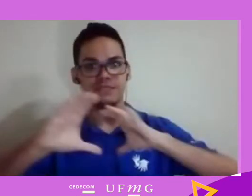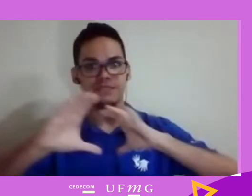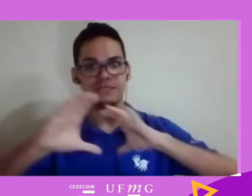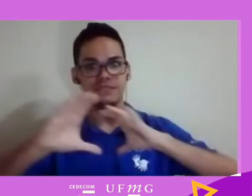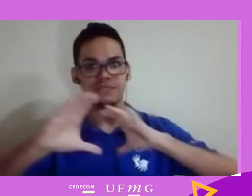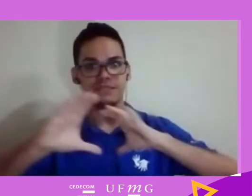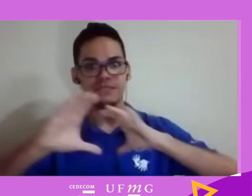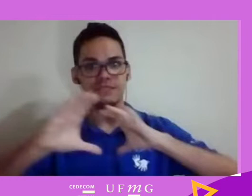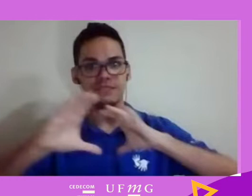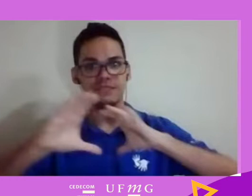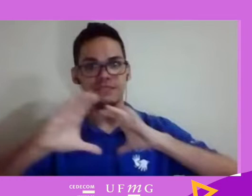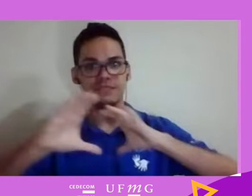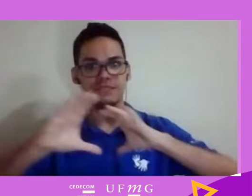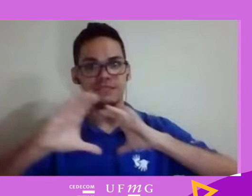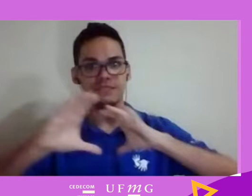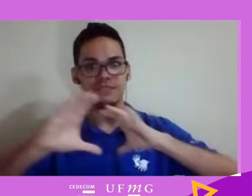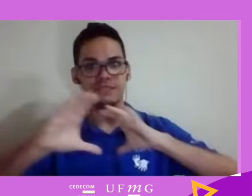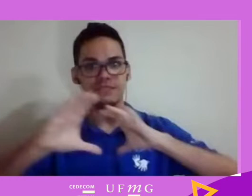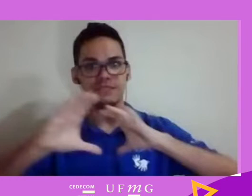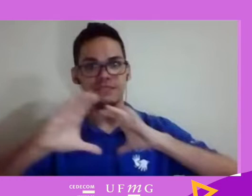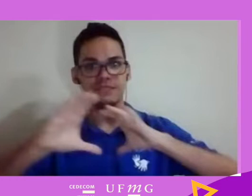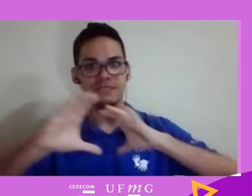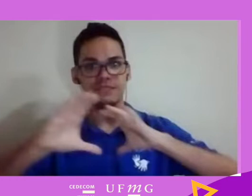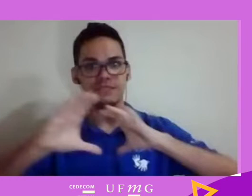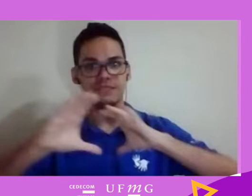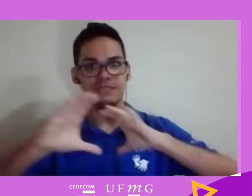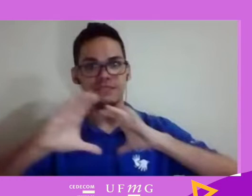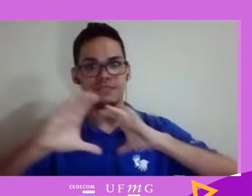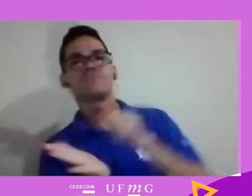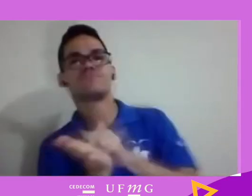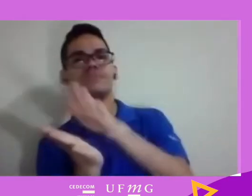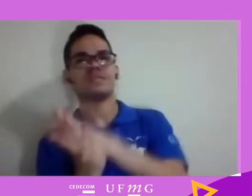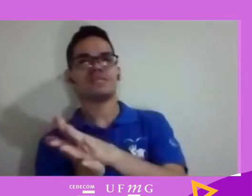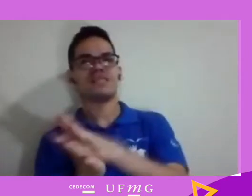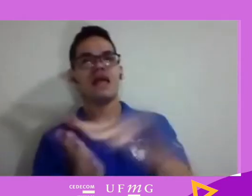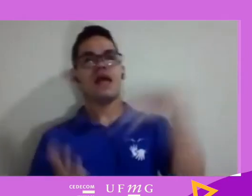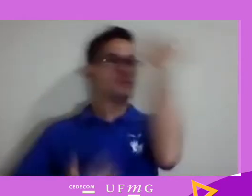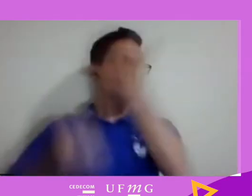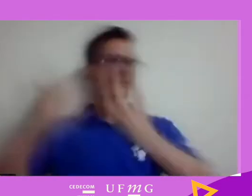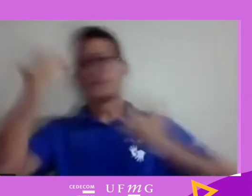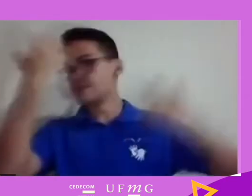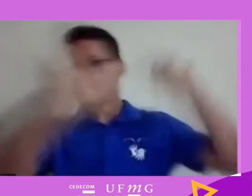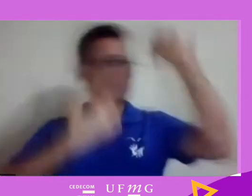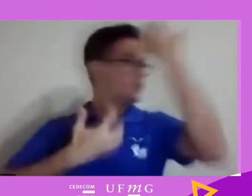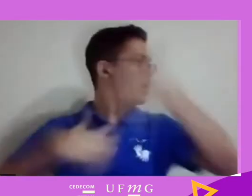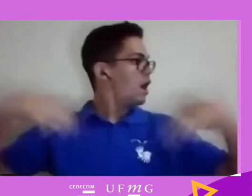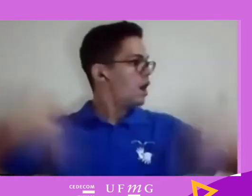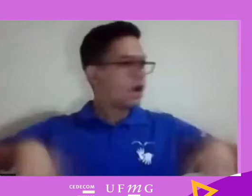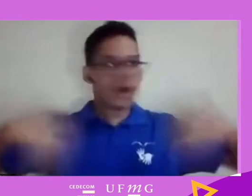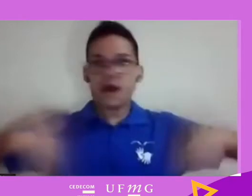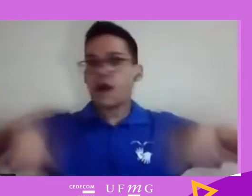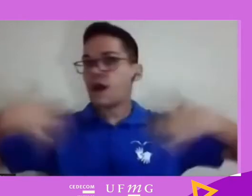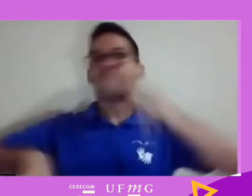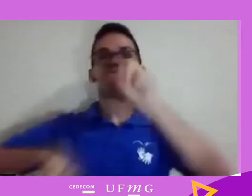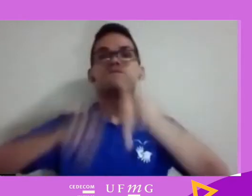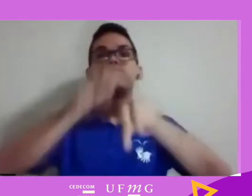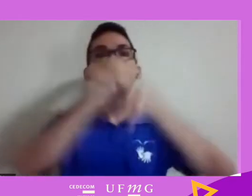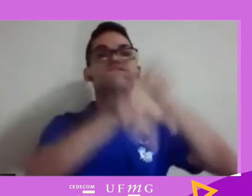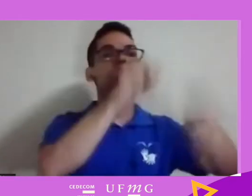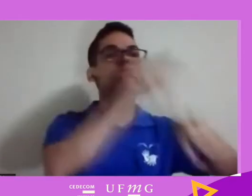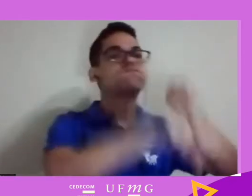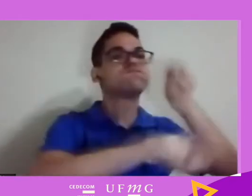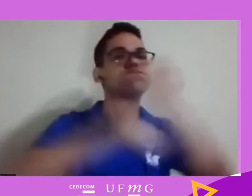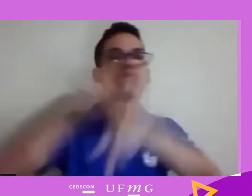disso, e mais ninguém sabia. Né? Então, assim, a teoria da conspiração é desse caldo de teoria da conspiração que